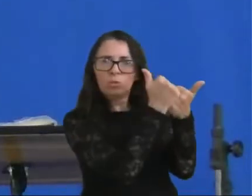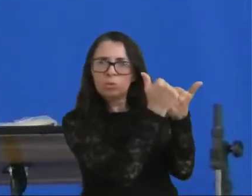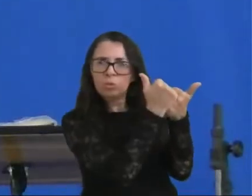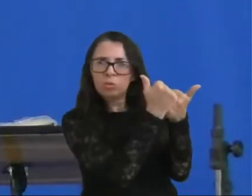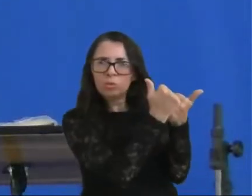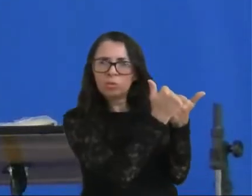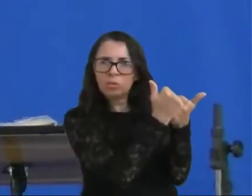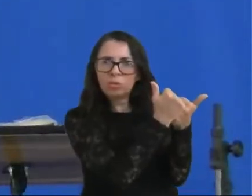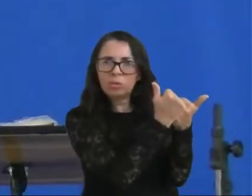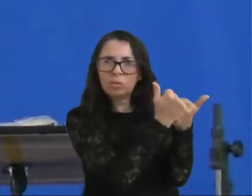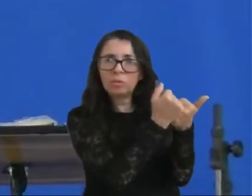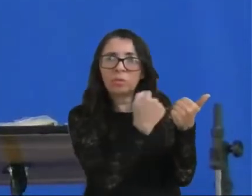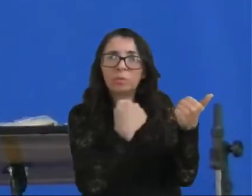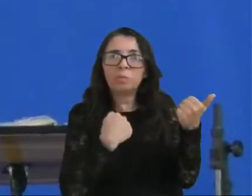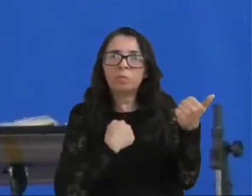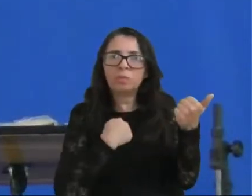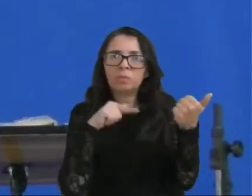reflita